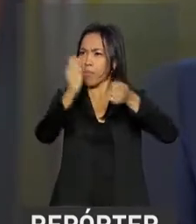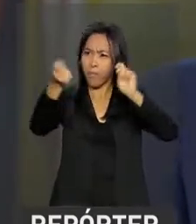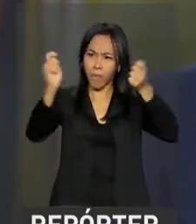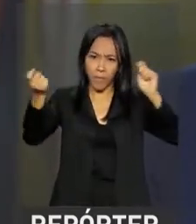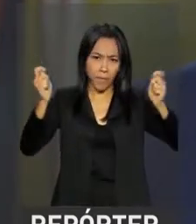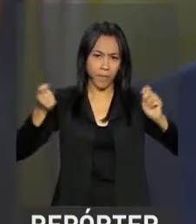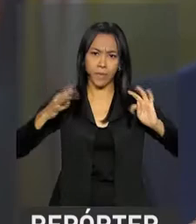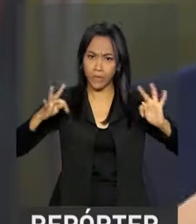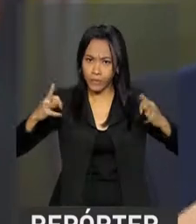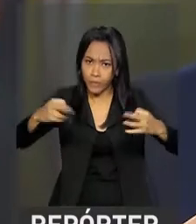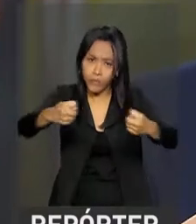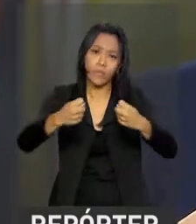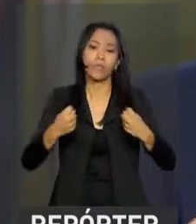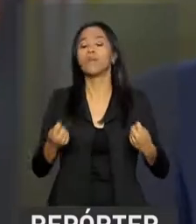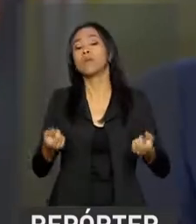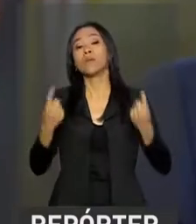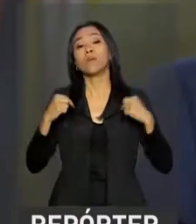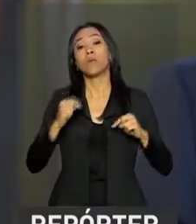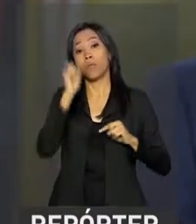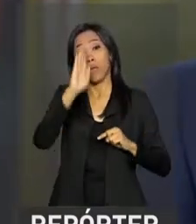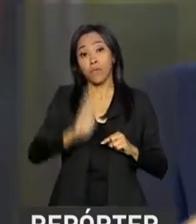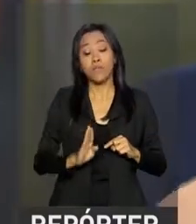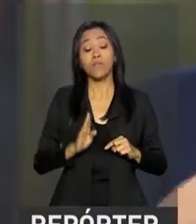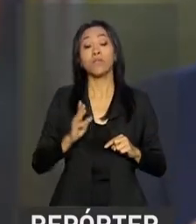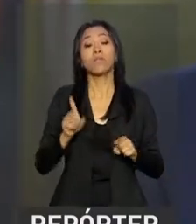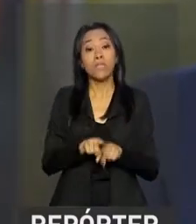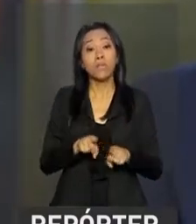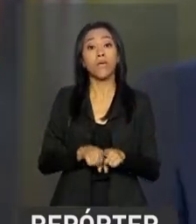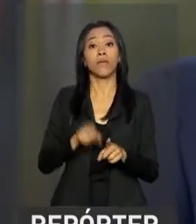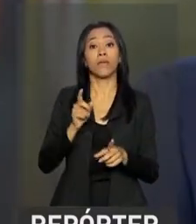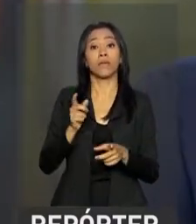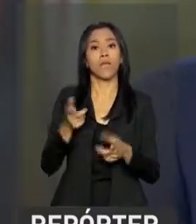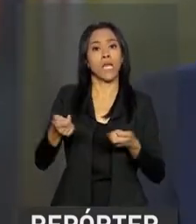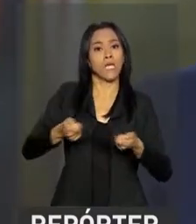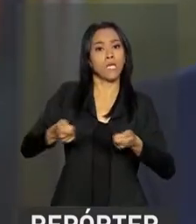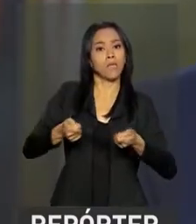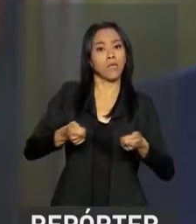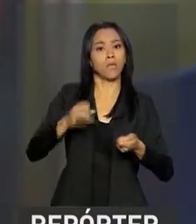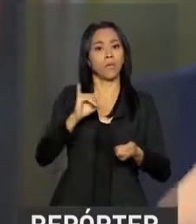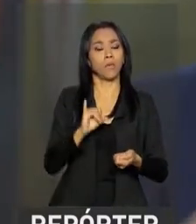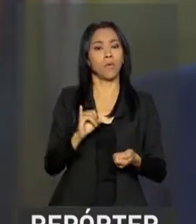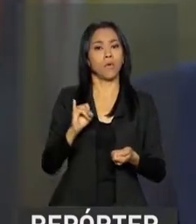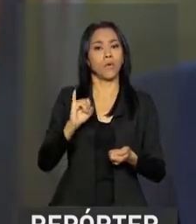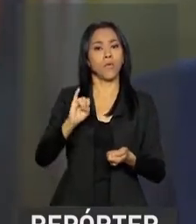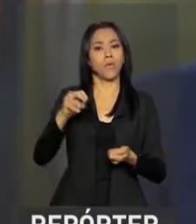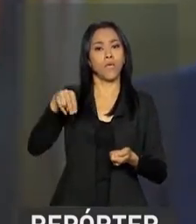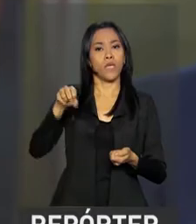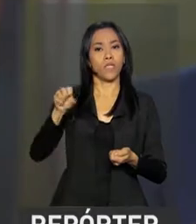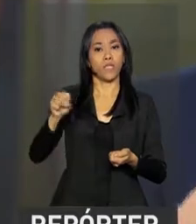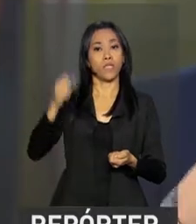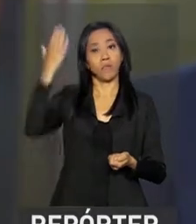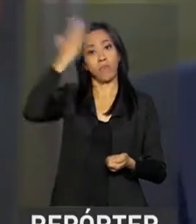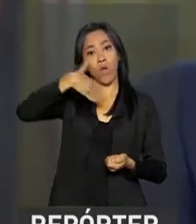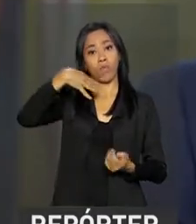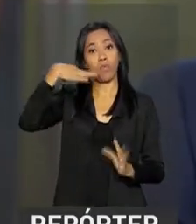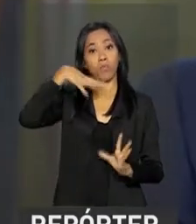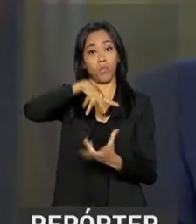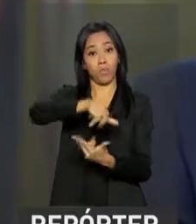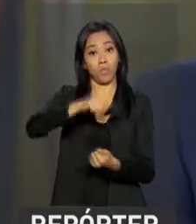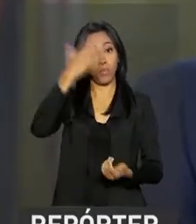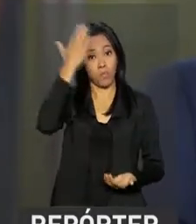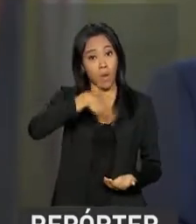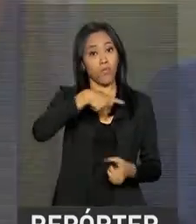em dia o brasil fazendo com que as contas previdenciárias se equilibrem ele demonstra o mundo e demonstra o país